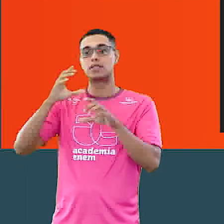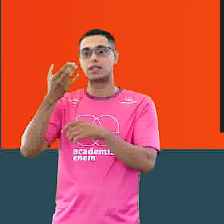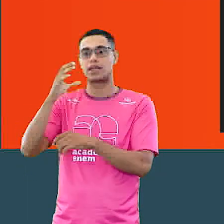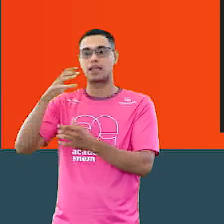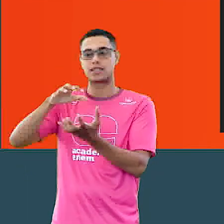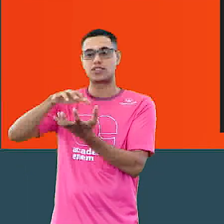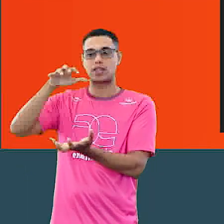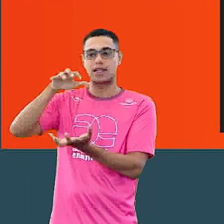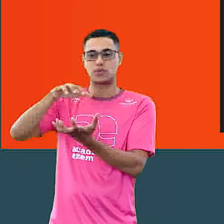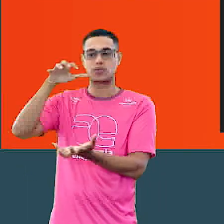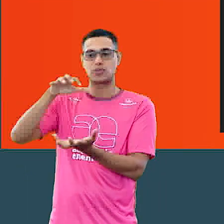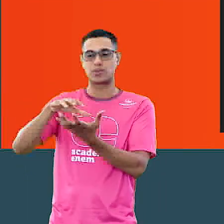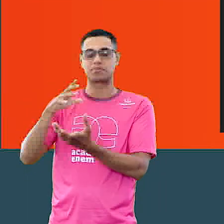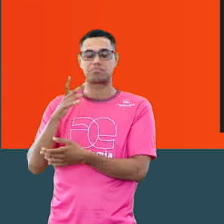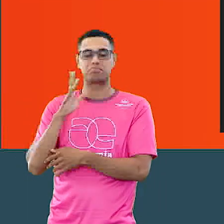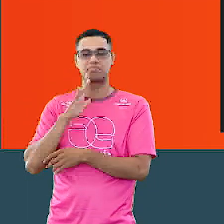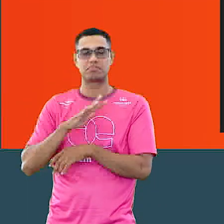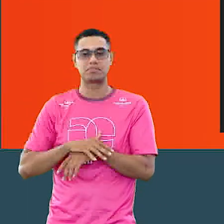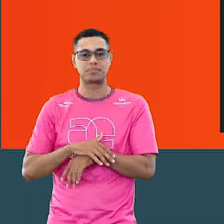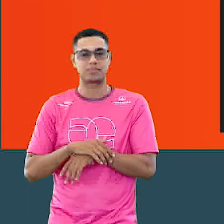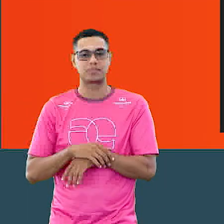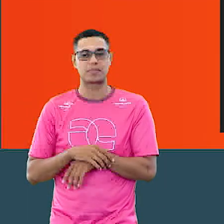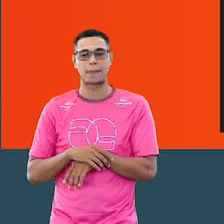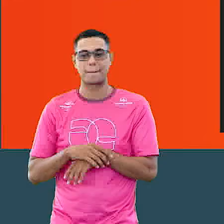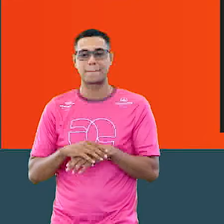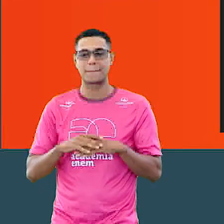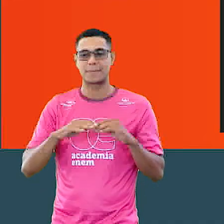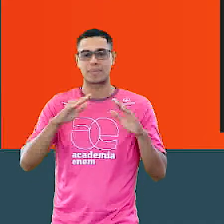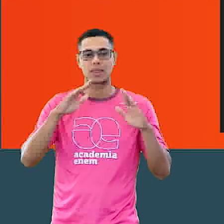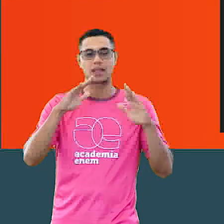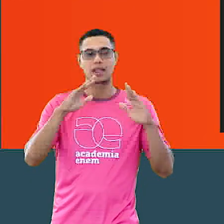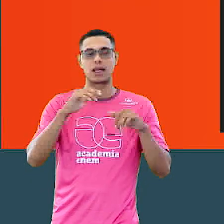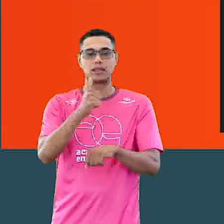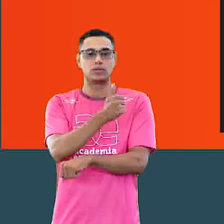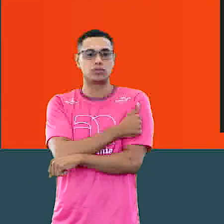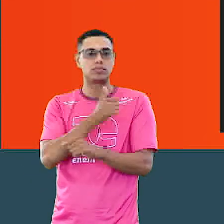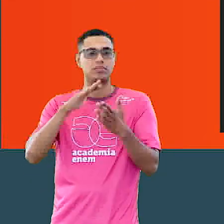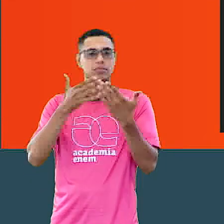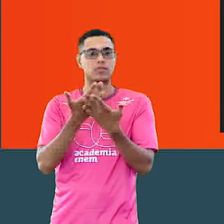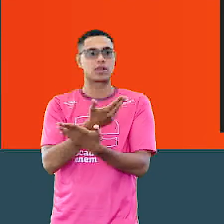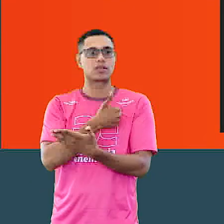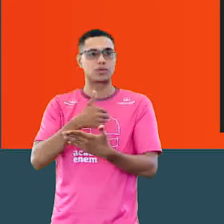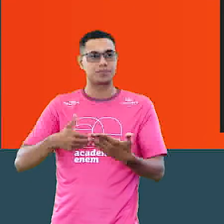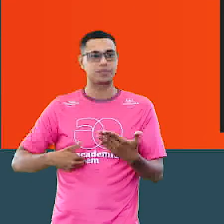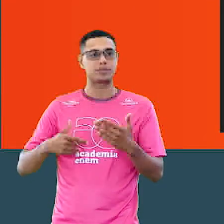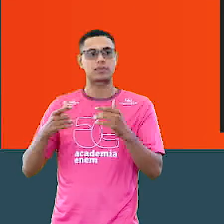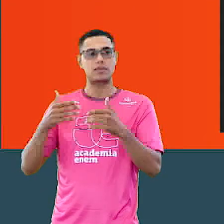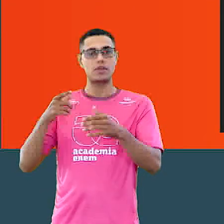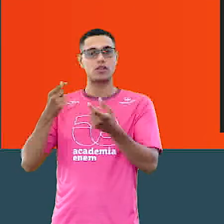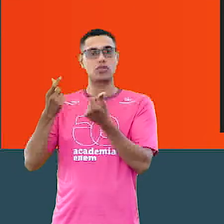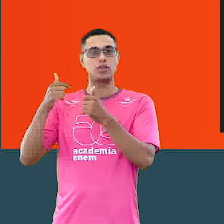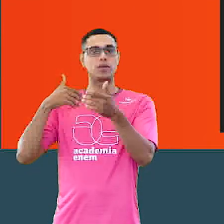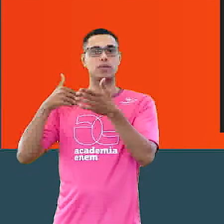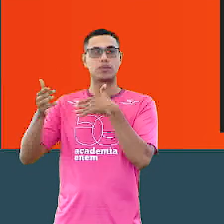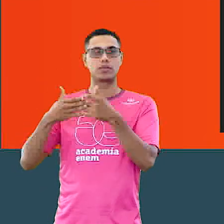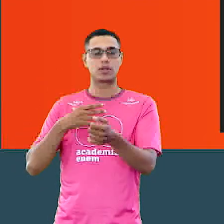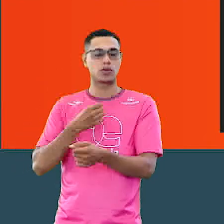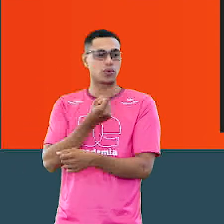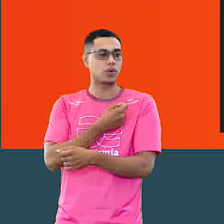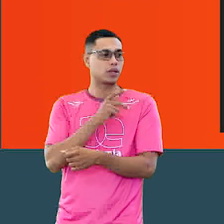escola pública independente da renda, ou seja, não é o baixa renda, Qual foi a nota dele?